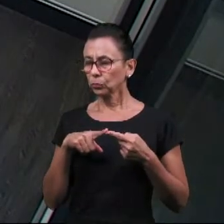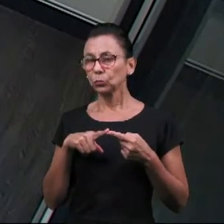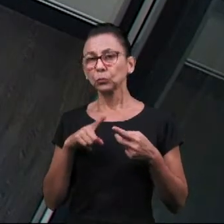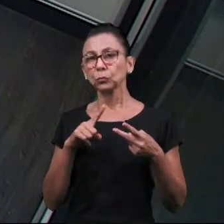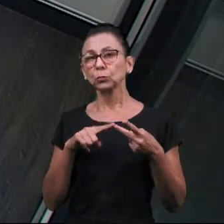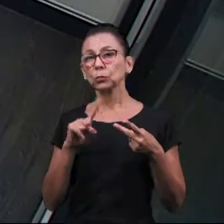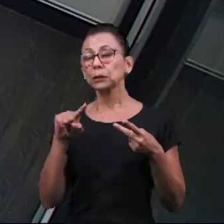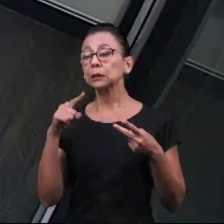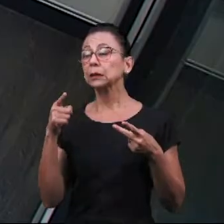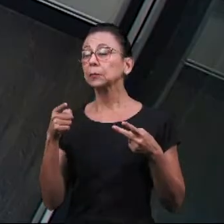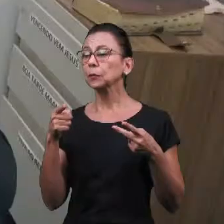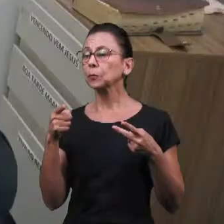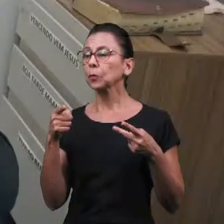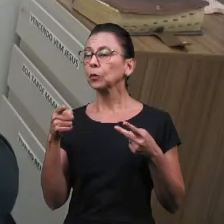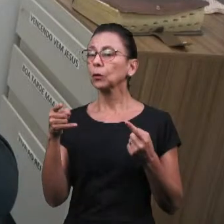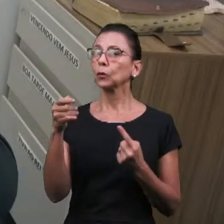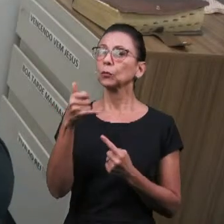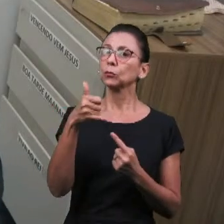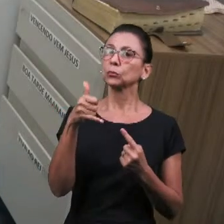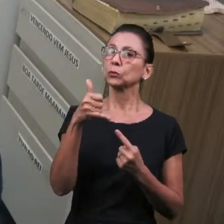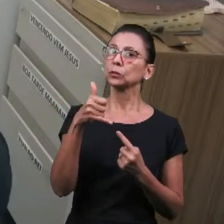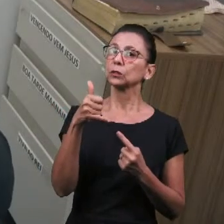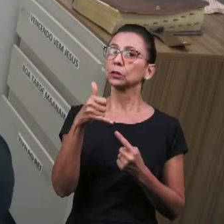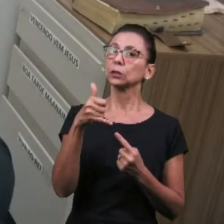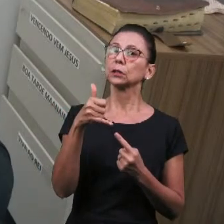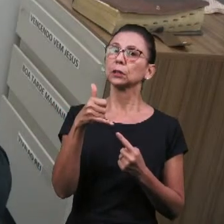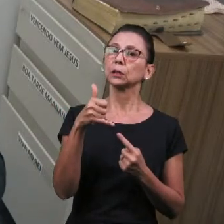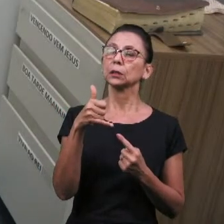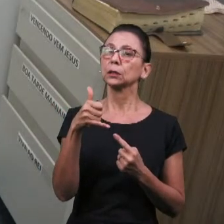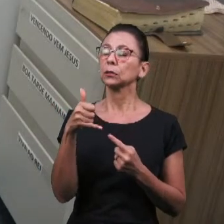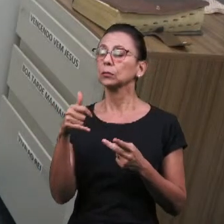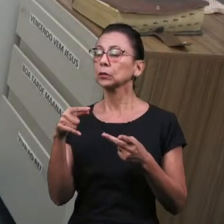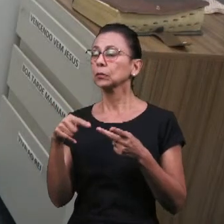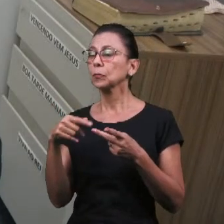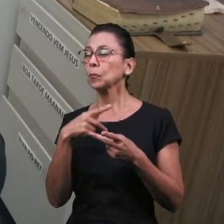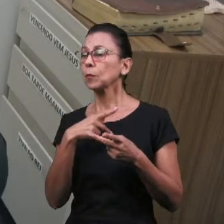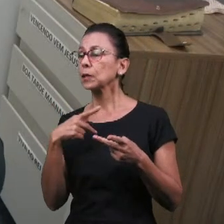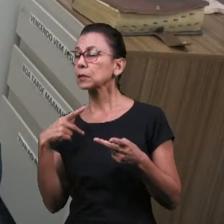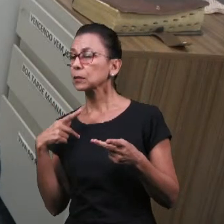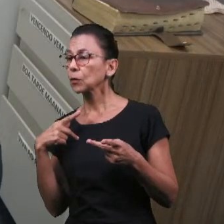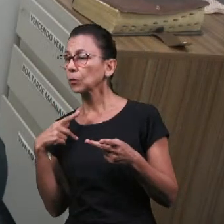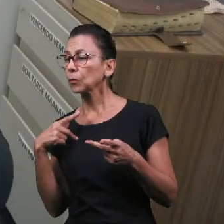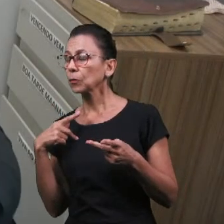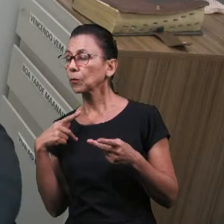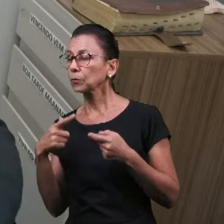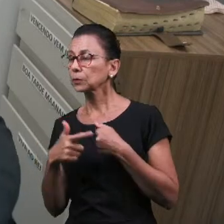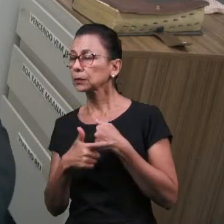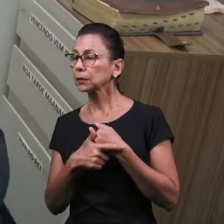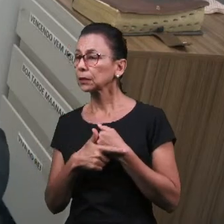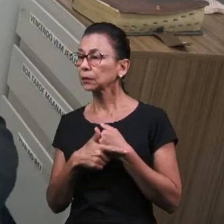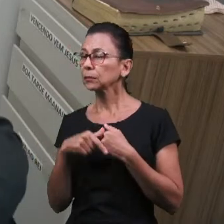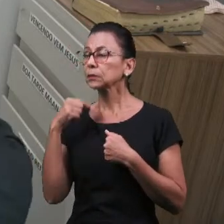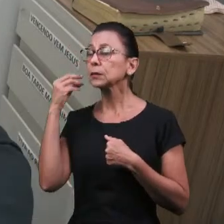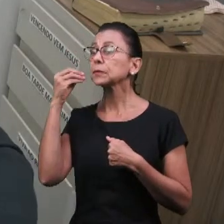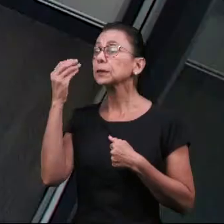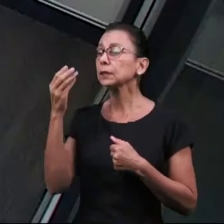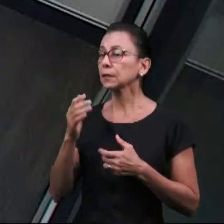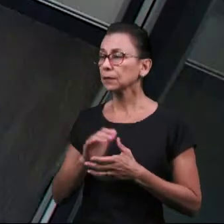a unção, o chamado para ser ungido, a ordenação? Como é que foi esse período? Como é que foi essa experiência, pastor?